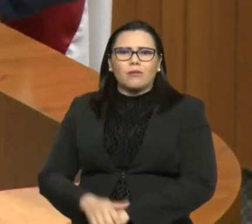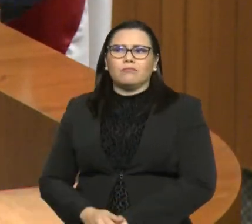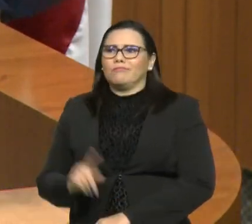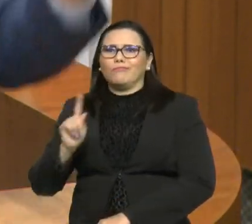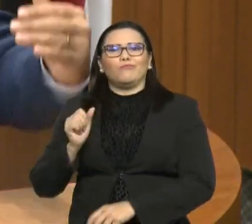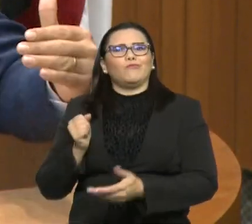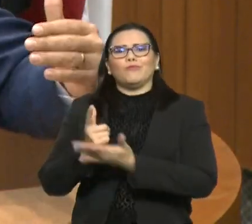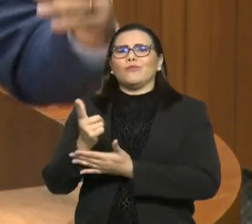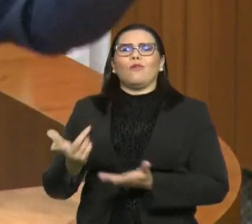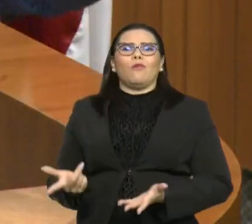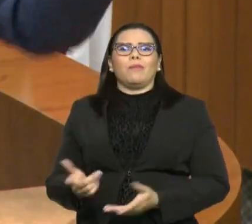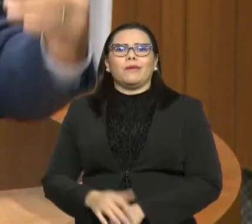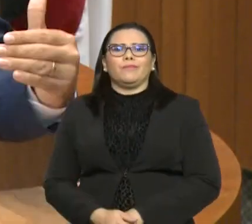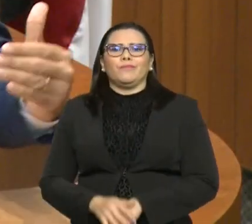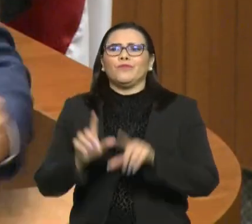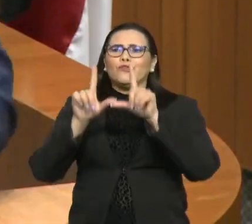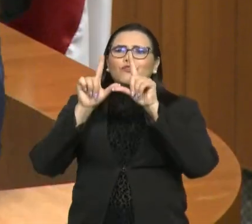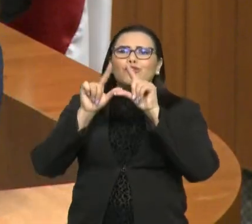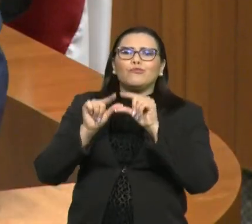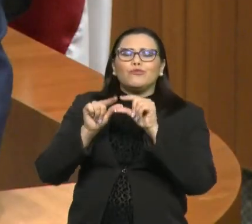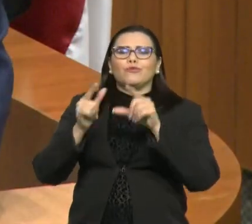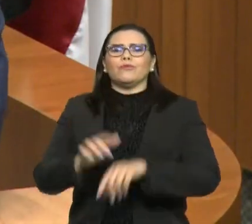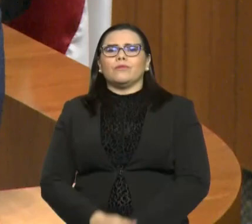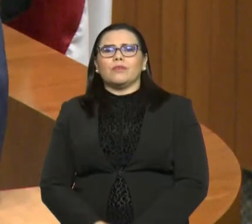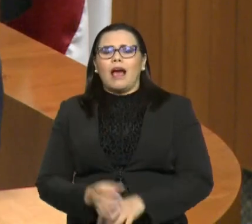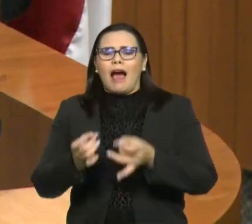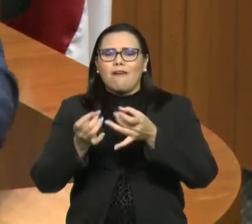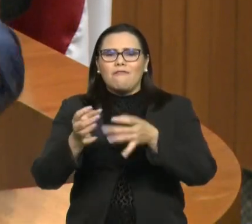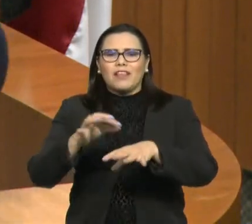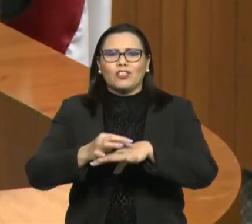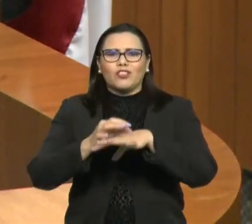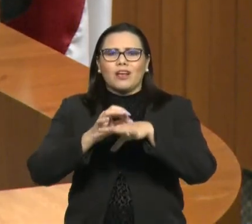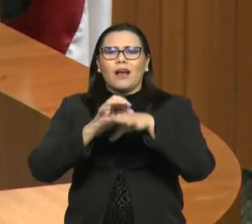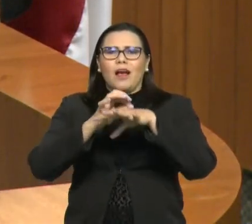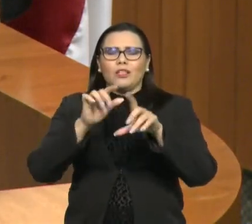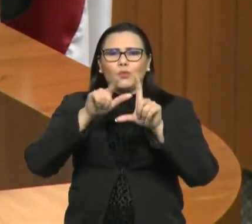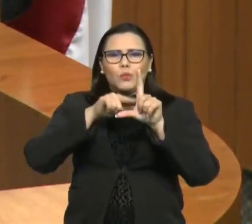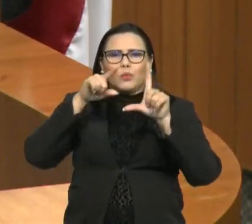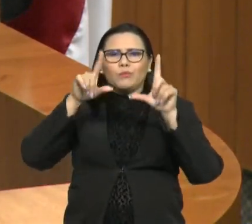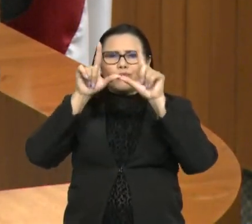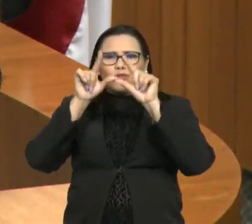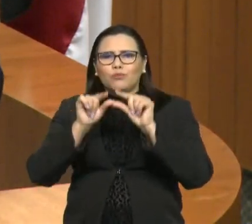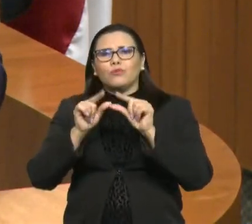propriedades. O preço baixíssimo, 35% a menos,